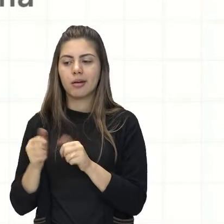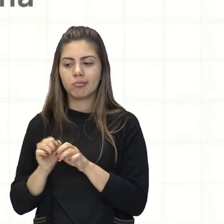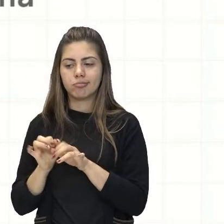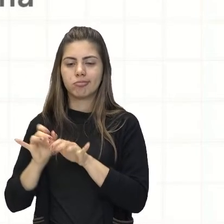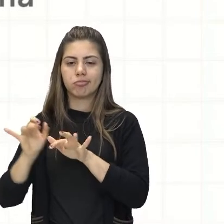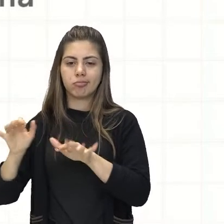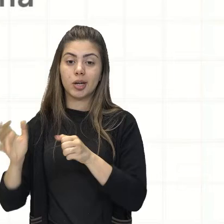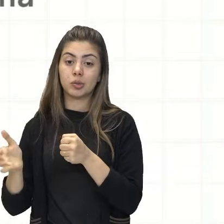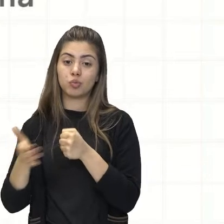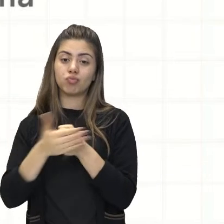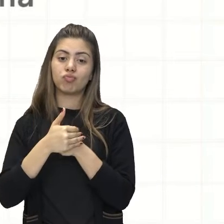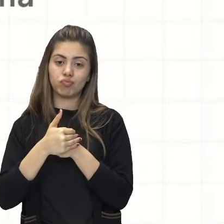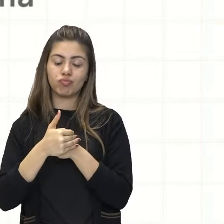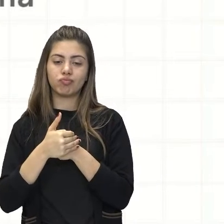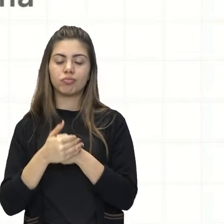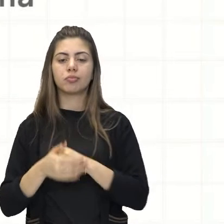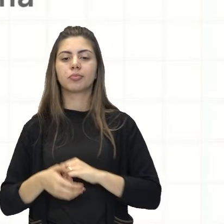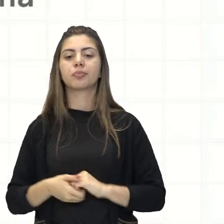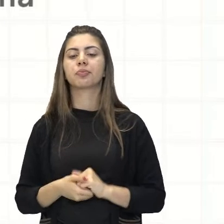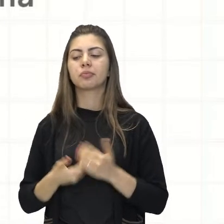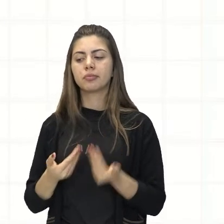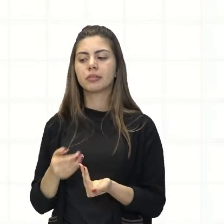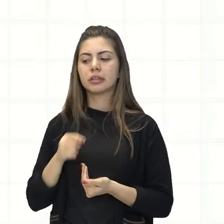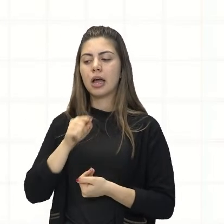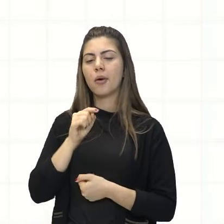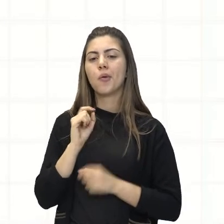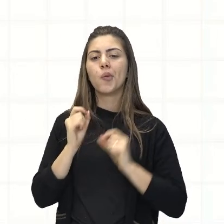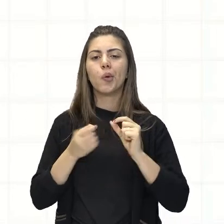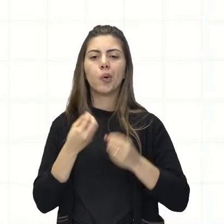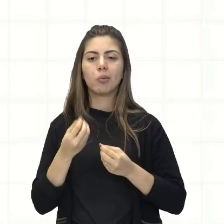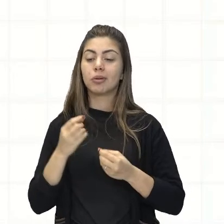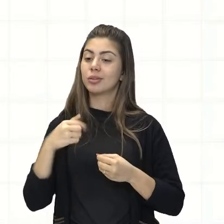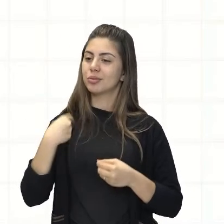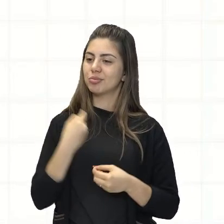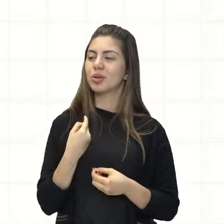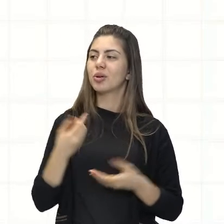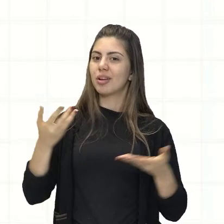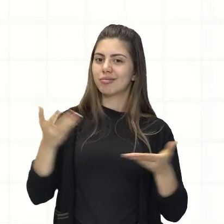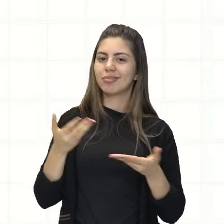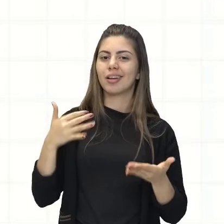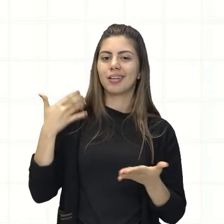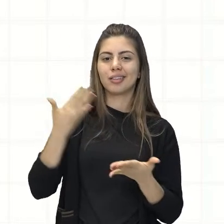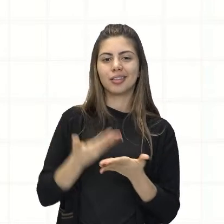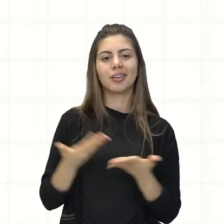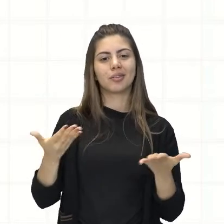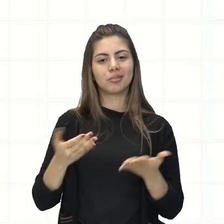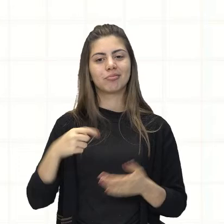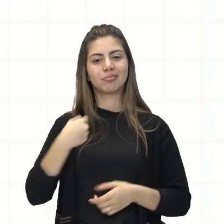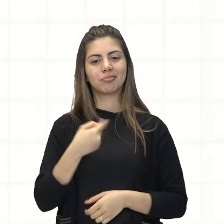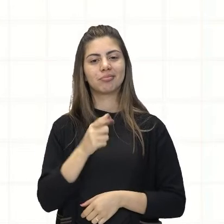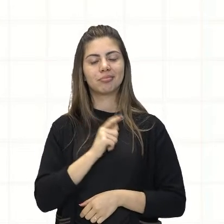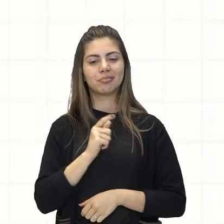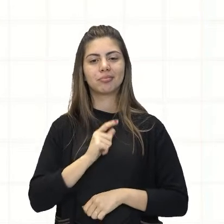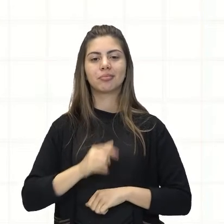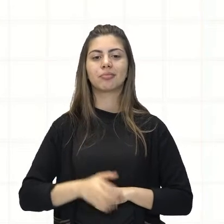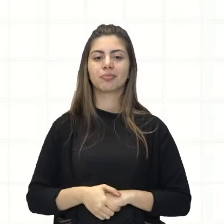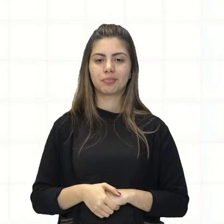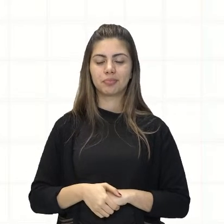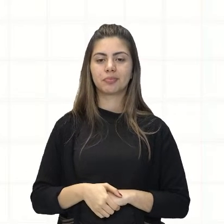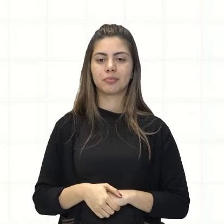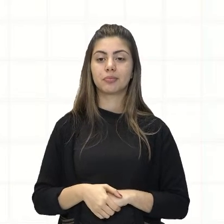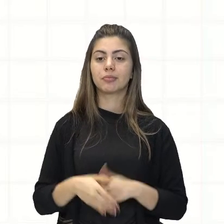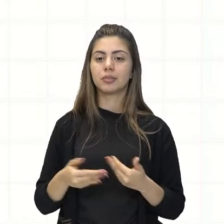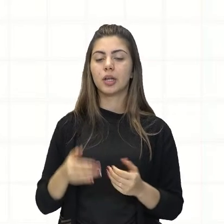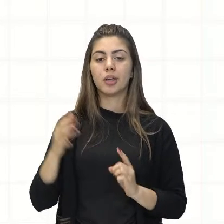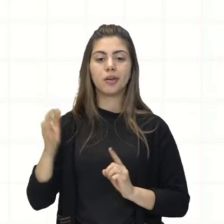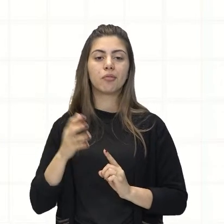acabar sendo vistas no nosso cotidiano. Então, nós temos aqui a influência dos africanos para a